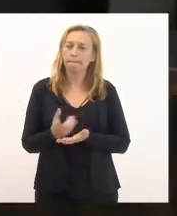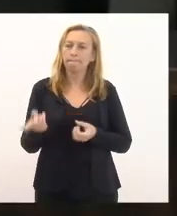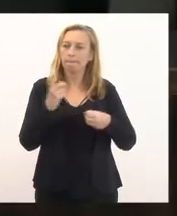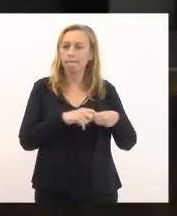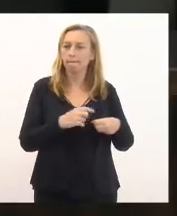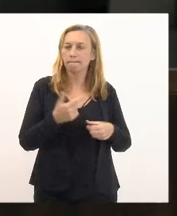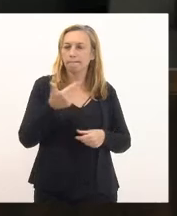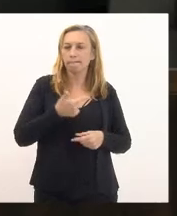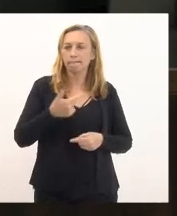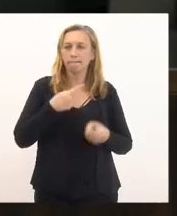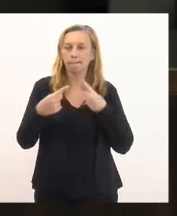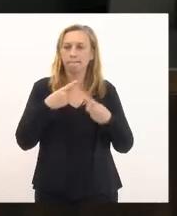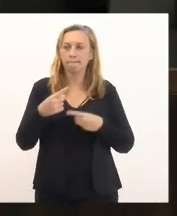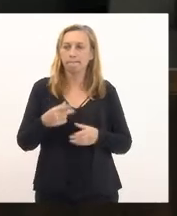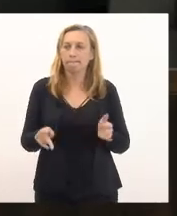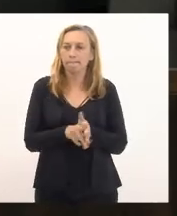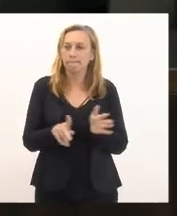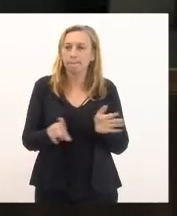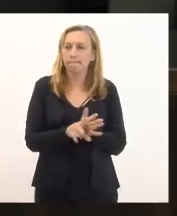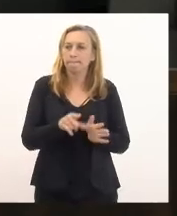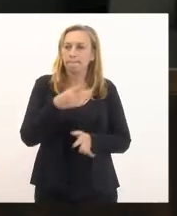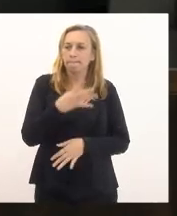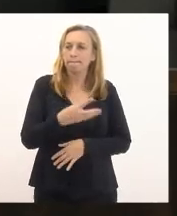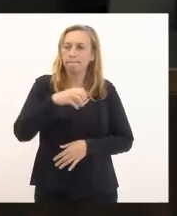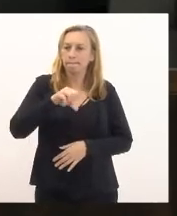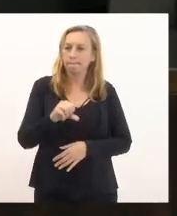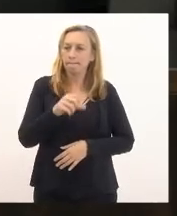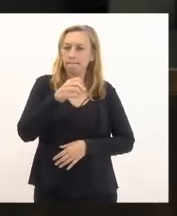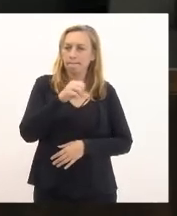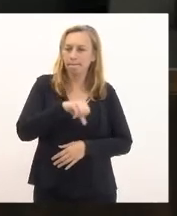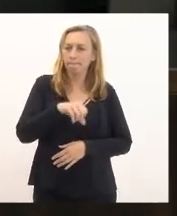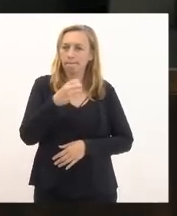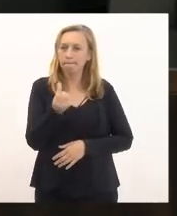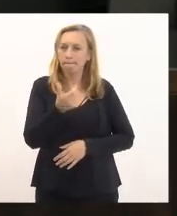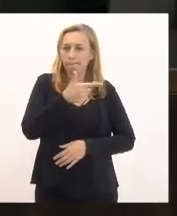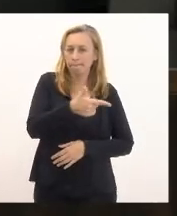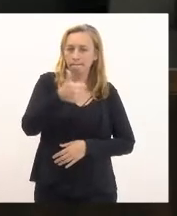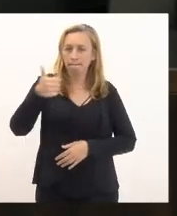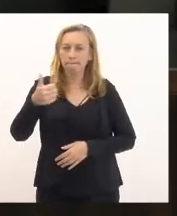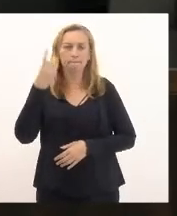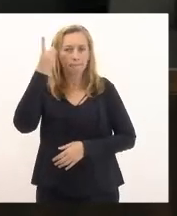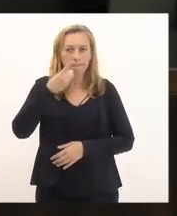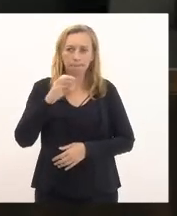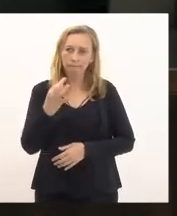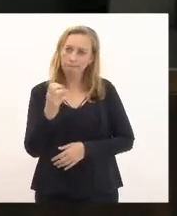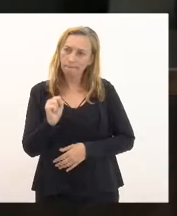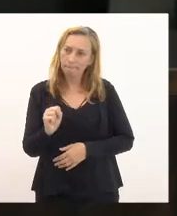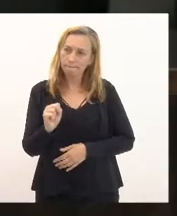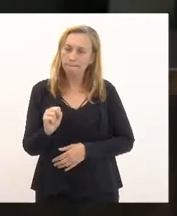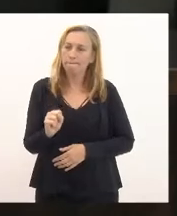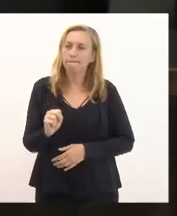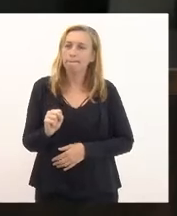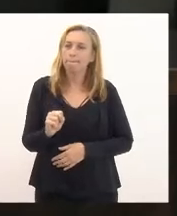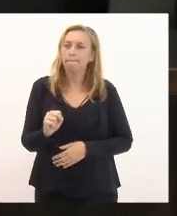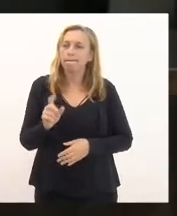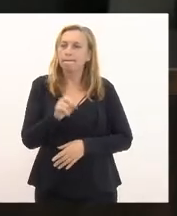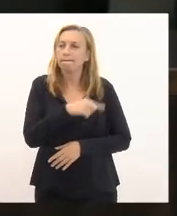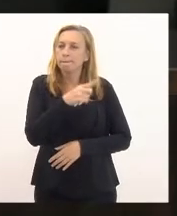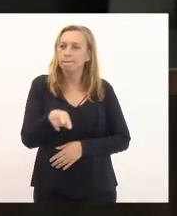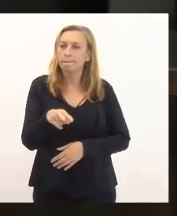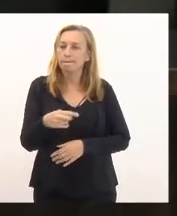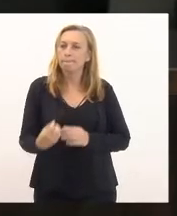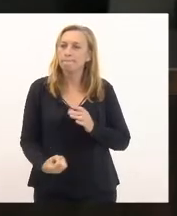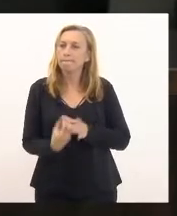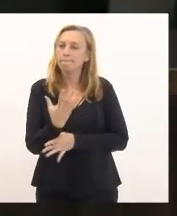retorna em segunda. Projeto de lei 4996 de 21, de autoria do deputado Charles Batista, que dispõe sobre proibir a